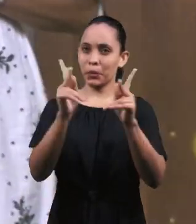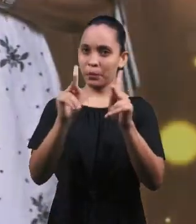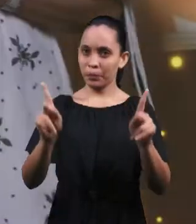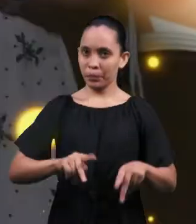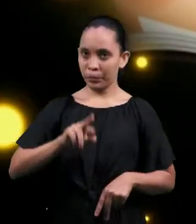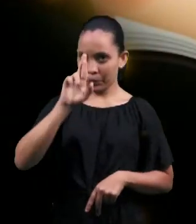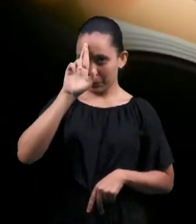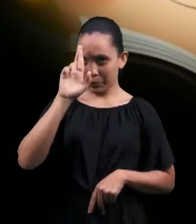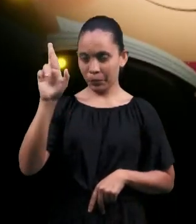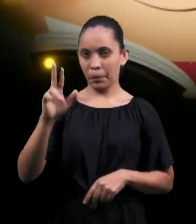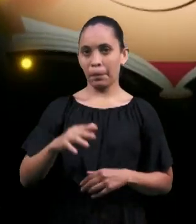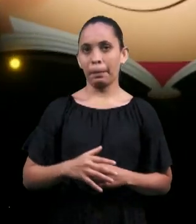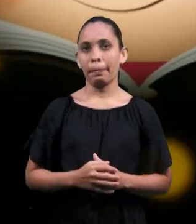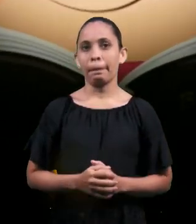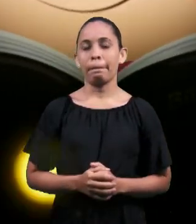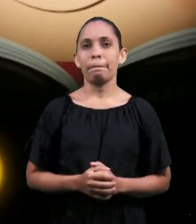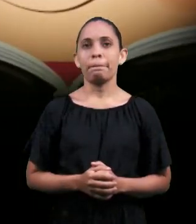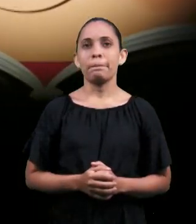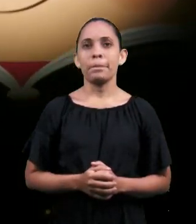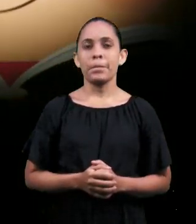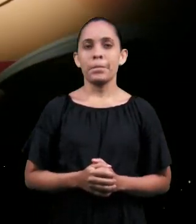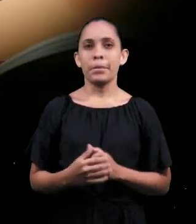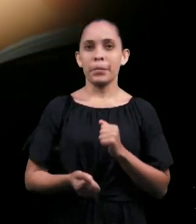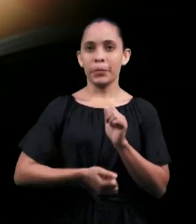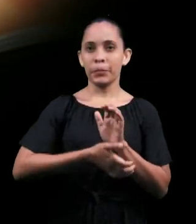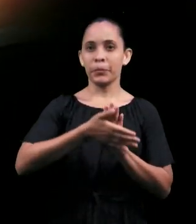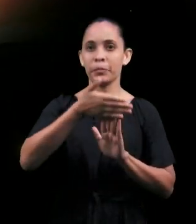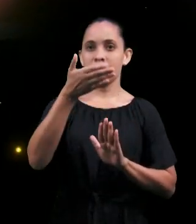du Seigneur Jésus, la paix du Seigneur Jésus.